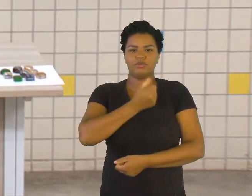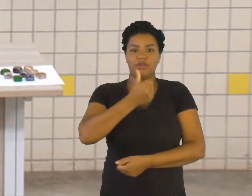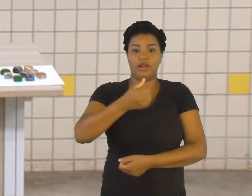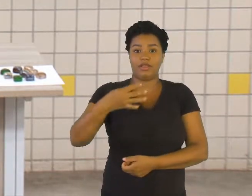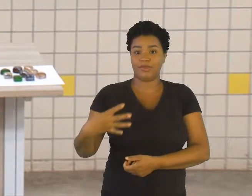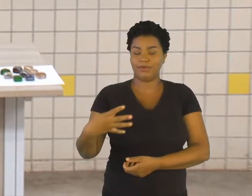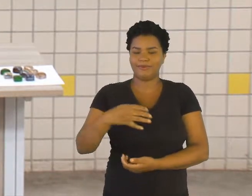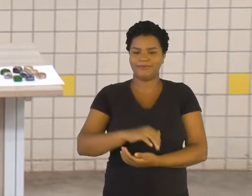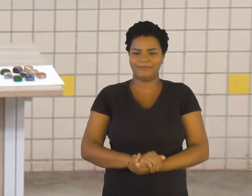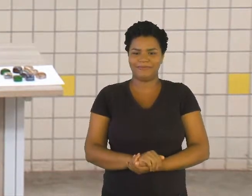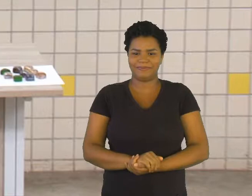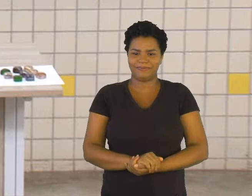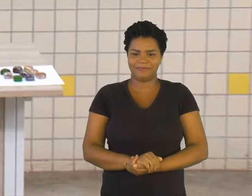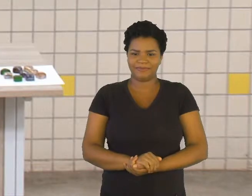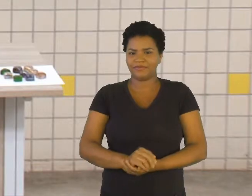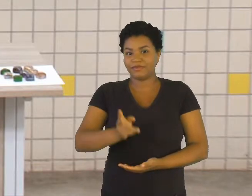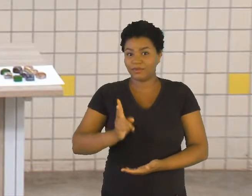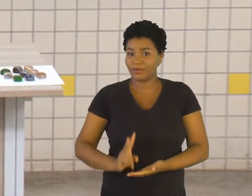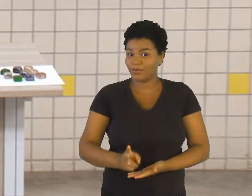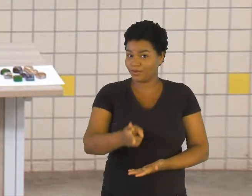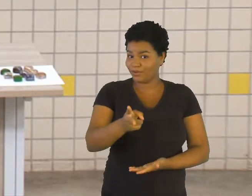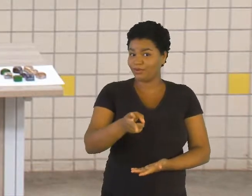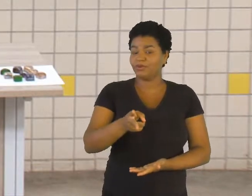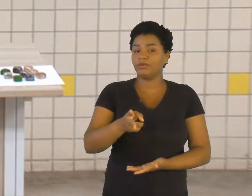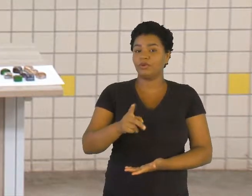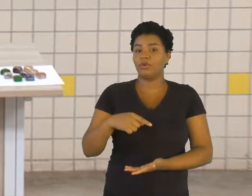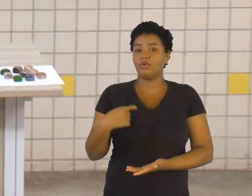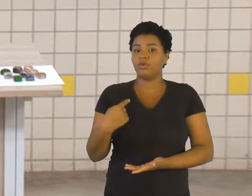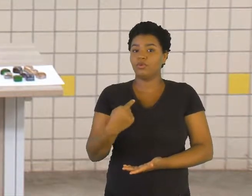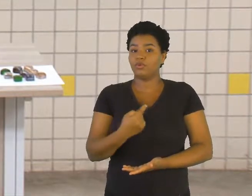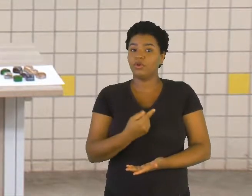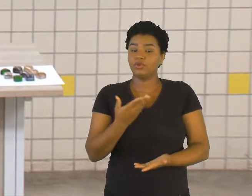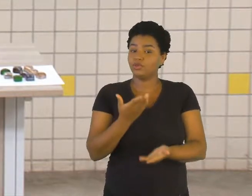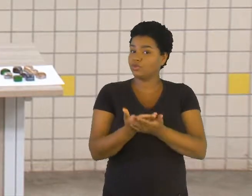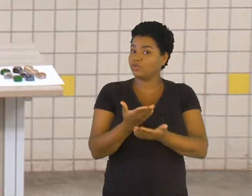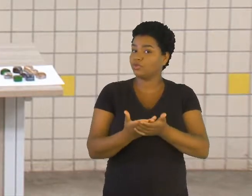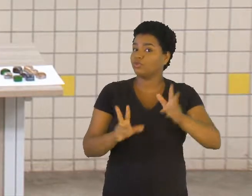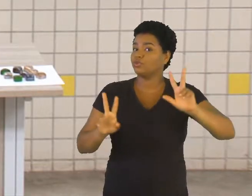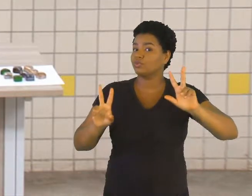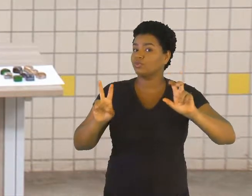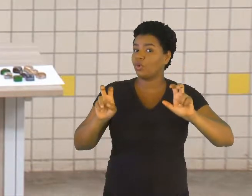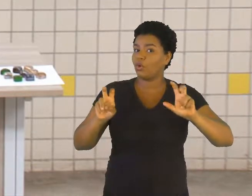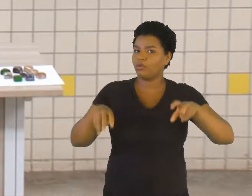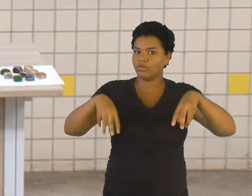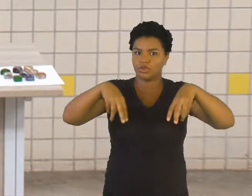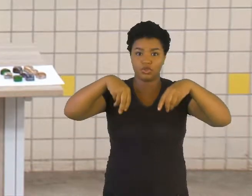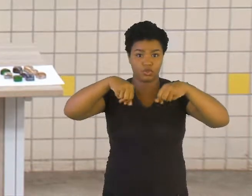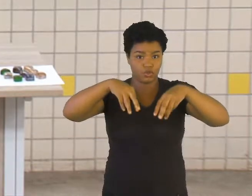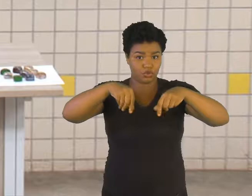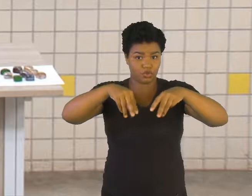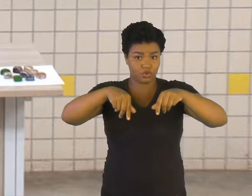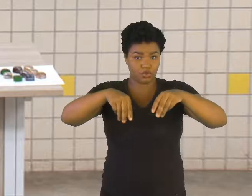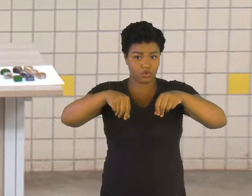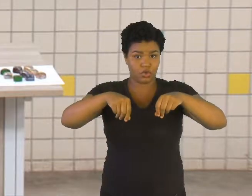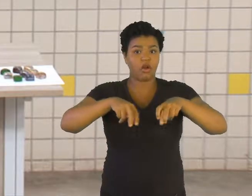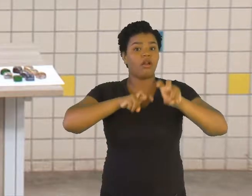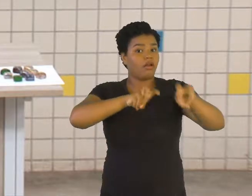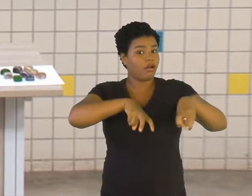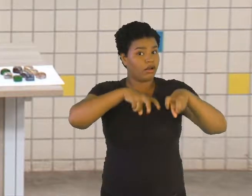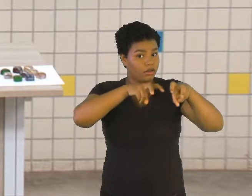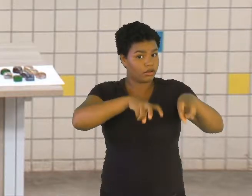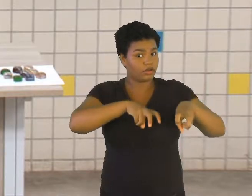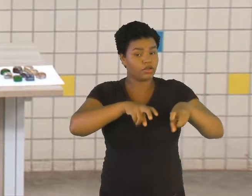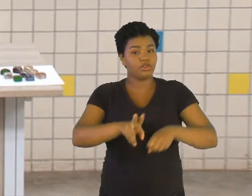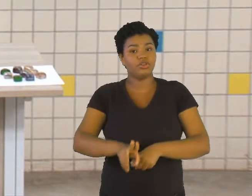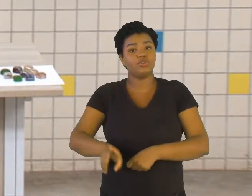14. E continuando o nosso estudo sobre o solo na agricultura, os